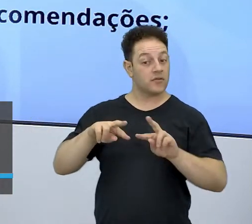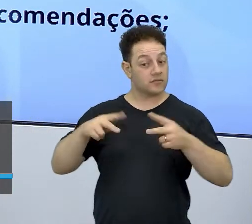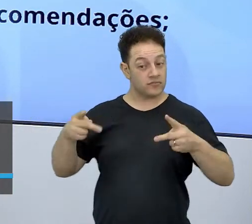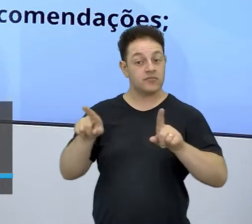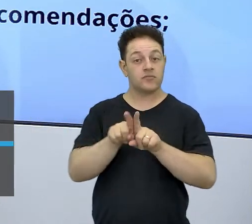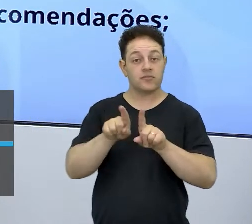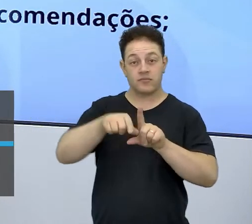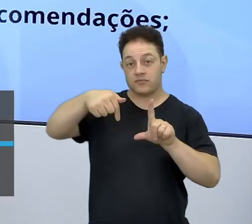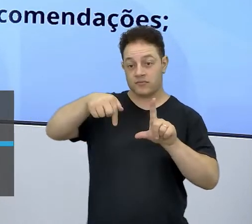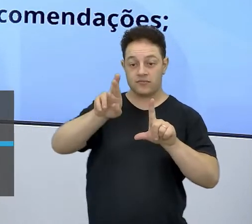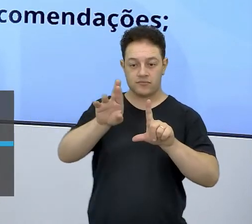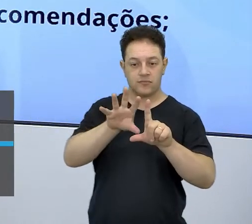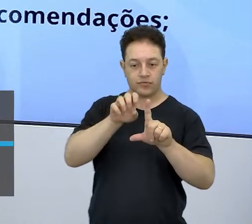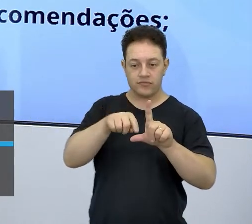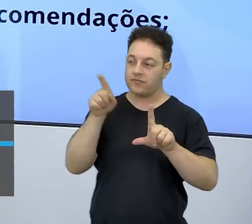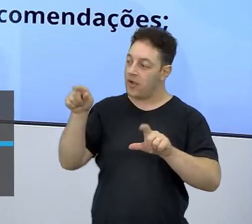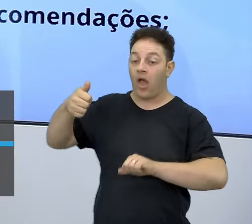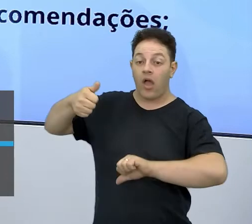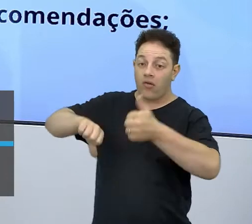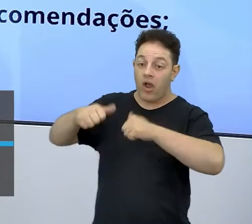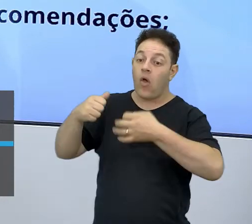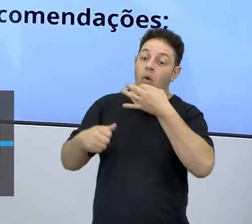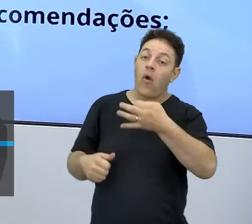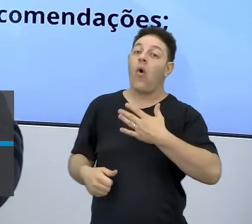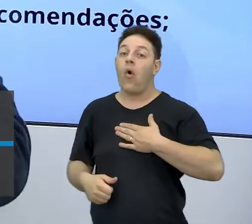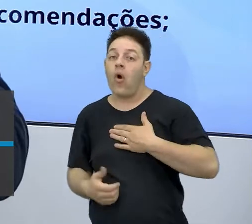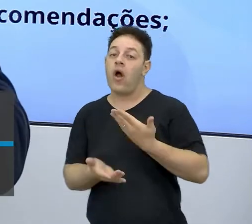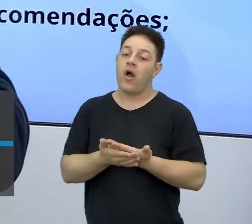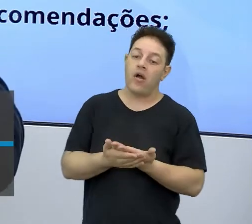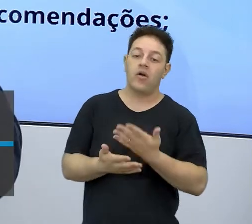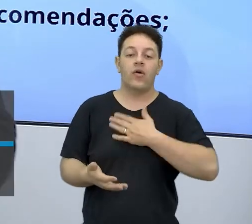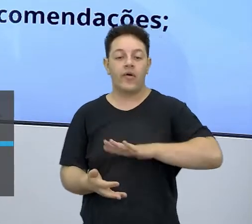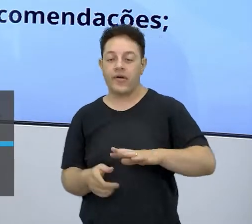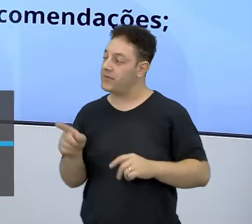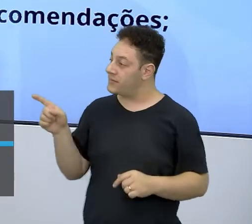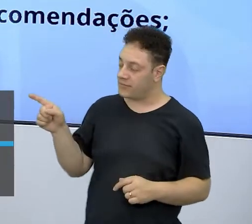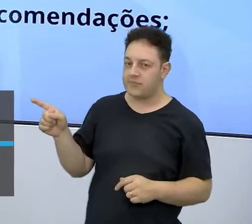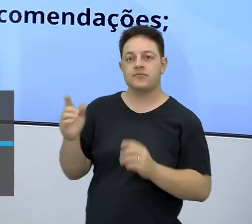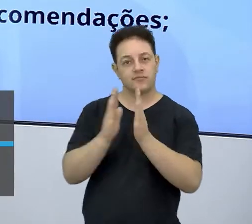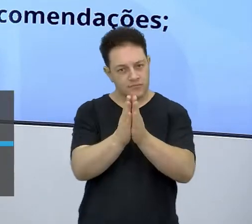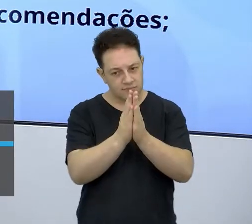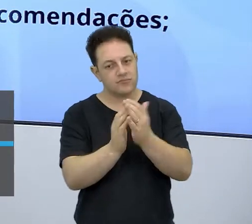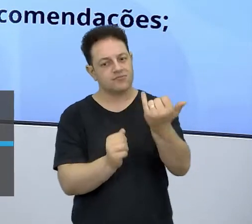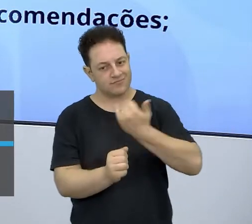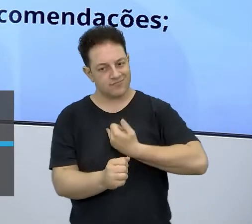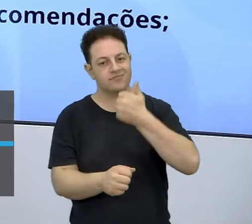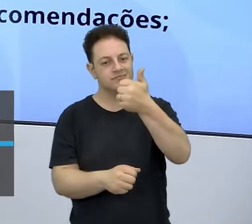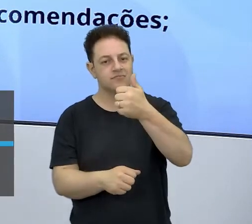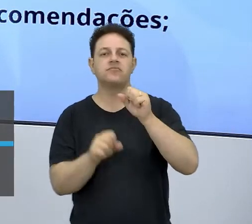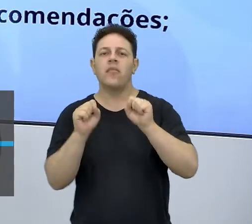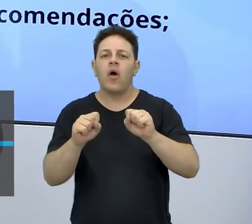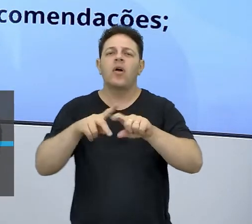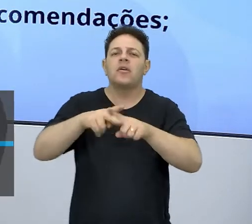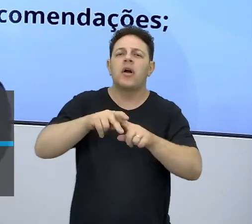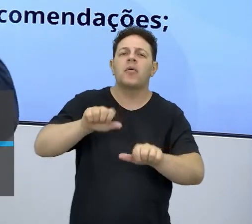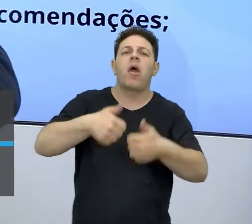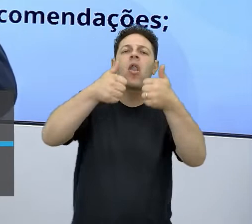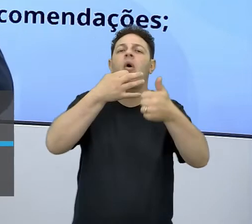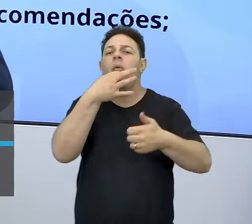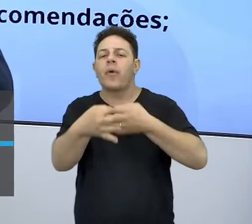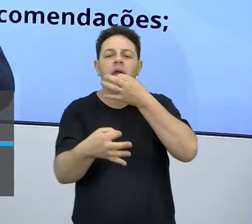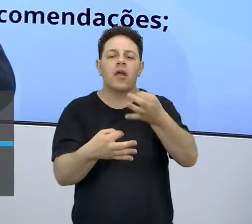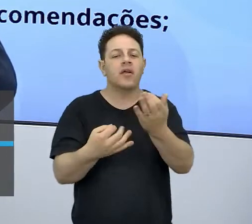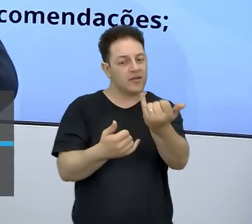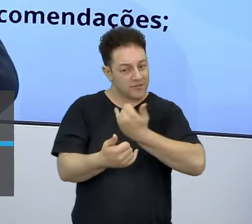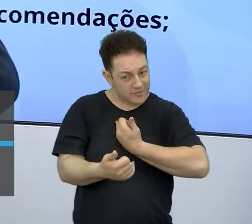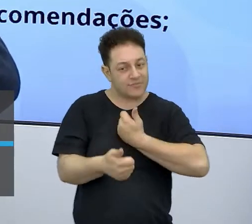Code, né, para você fazer a avaliação da aula, falar aí o que você achou, o que você acha que poderia ser melhor, o que de